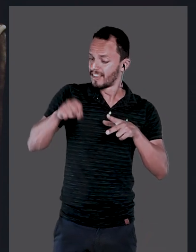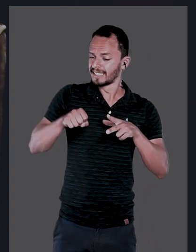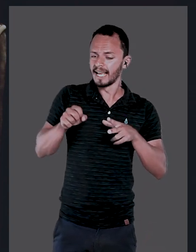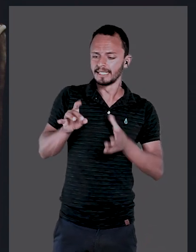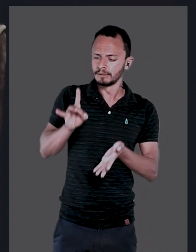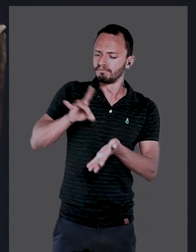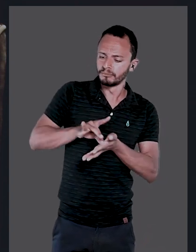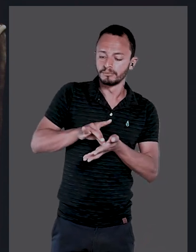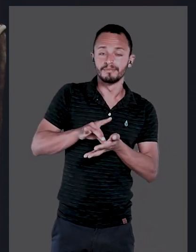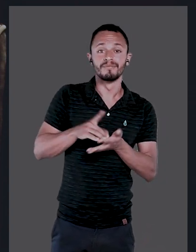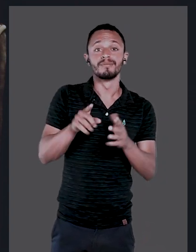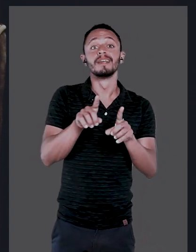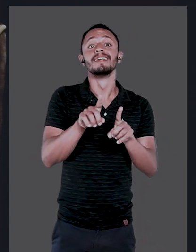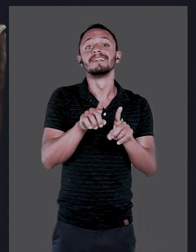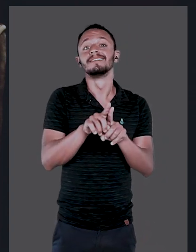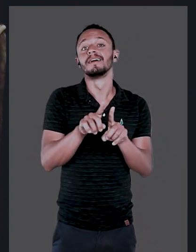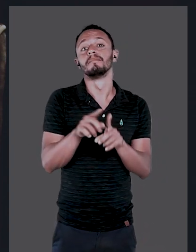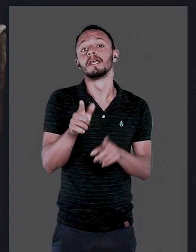muito